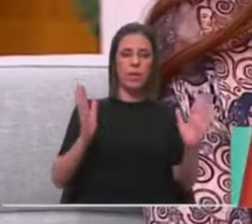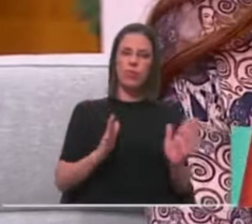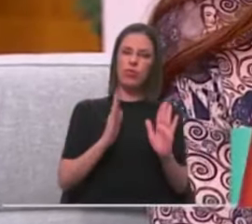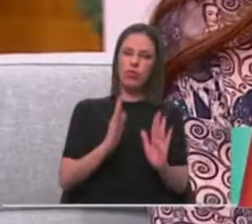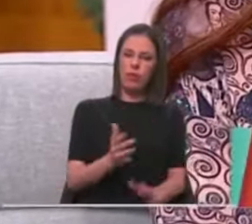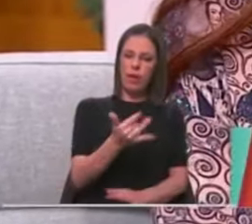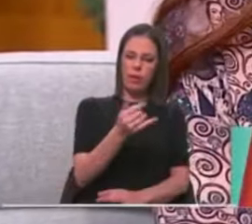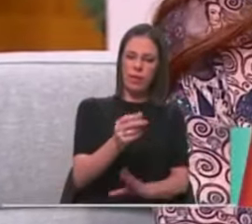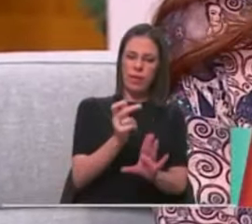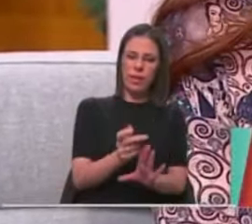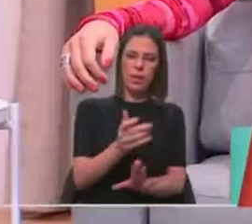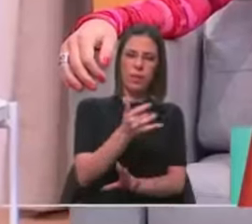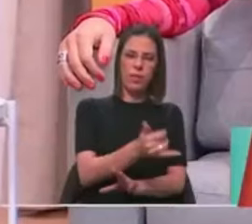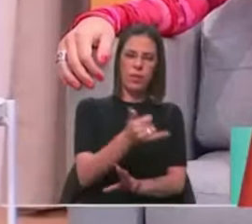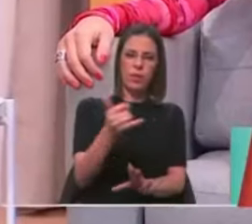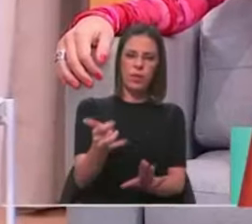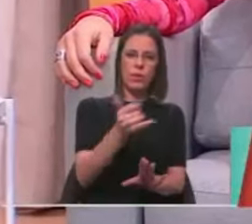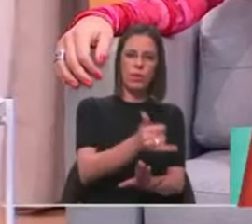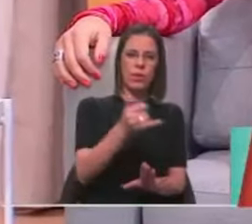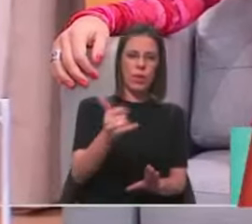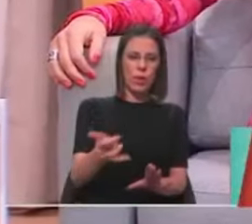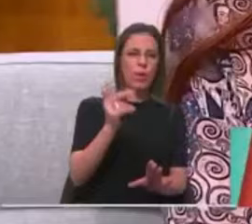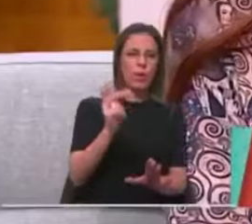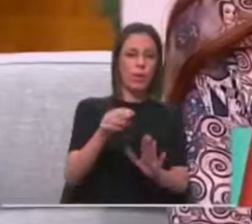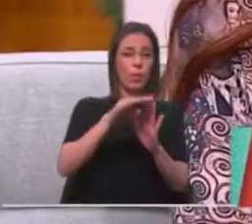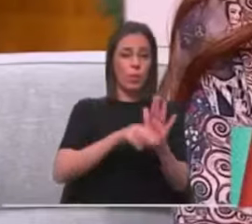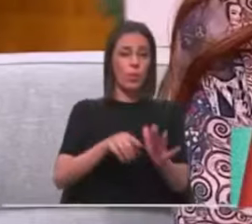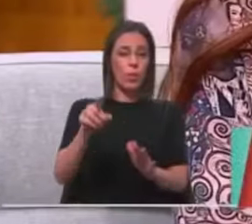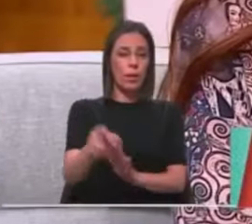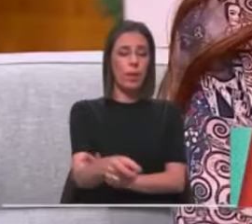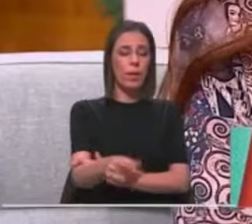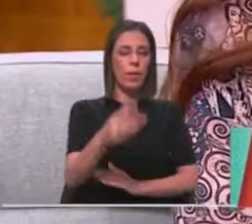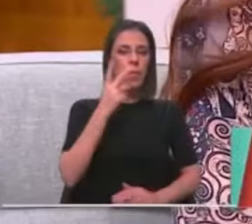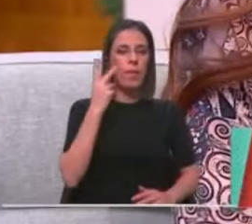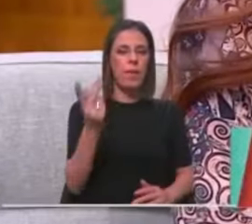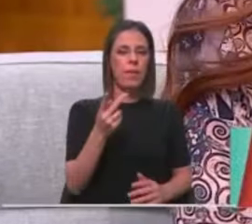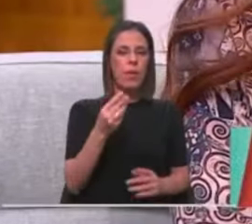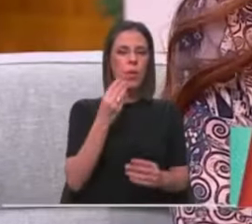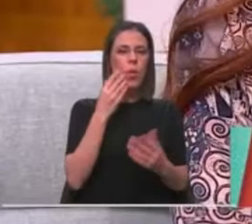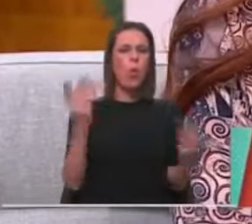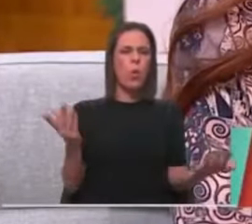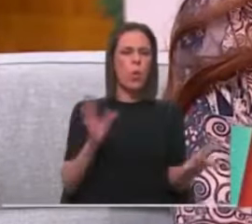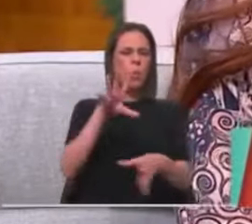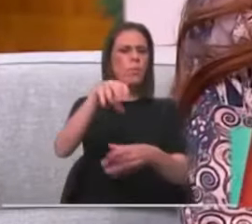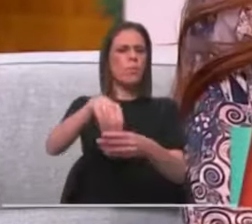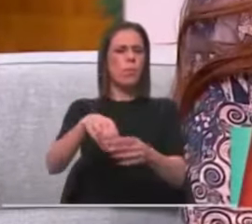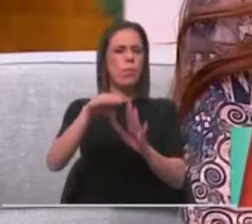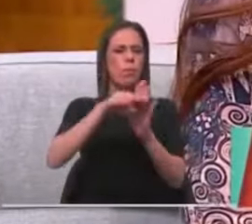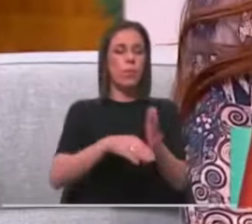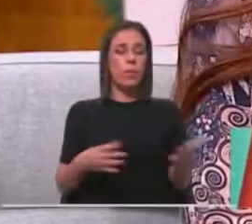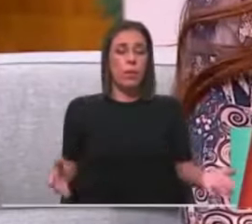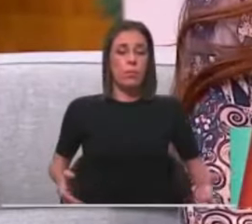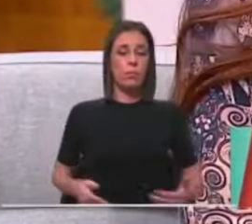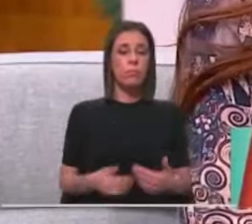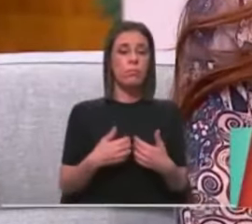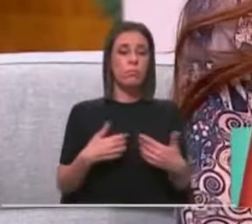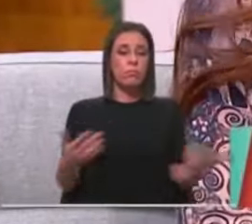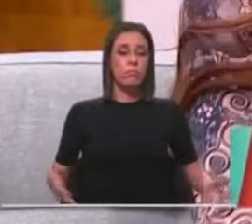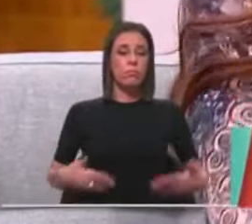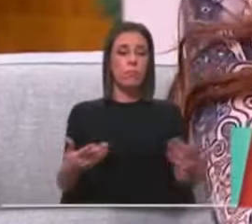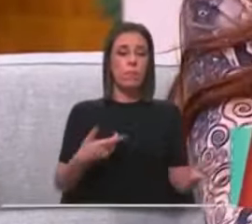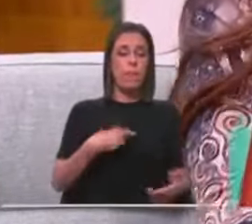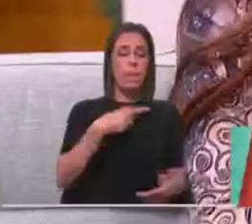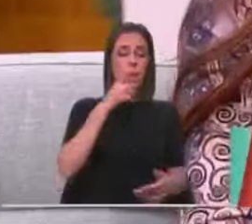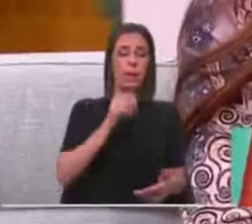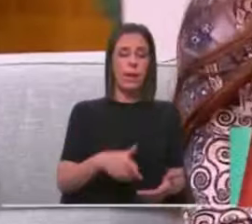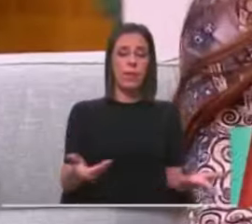20 e tal anos, é impressionante. 22 anos. Uma vida, 22 anos. E como é que foste ali parar? Olha, fui beber um